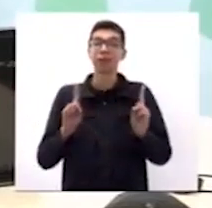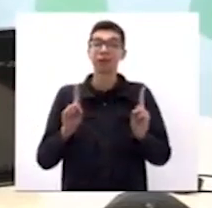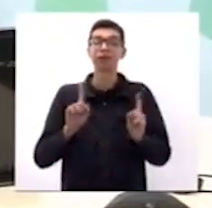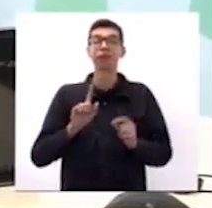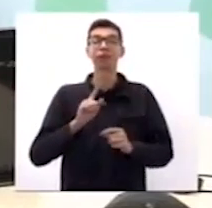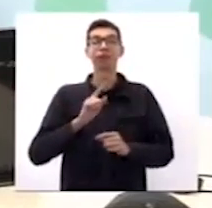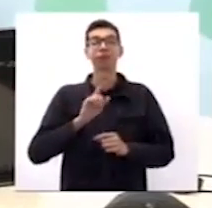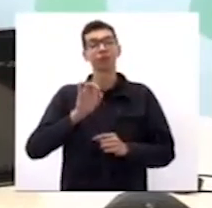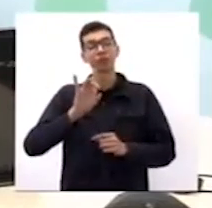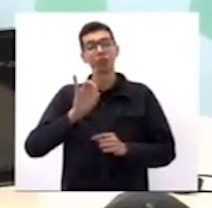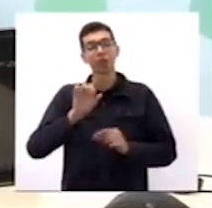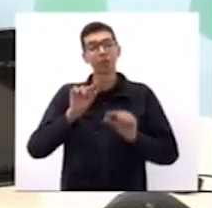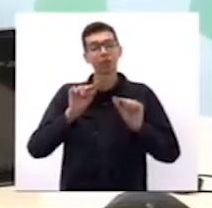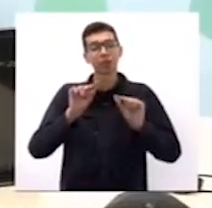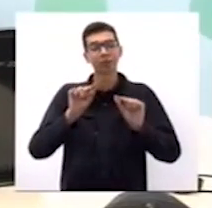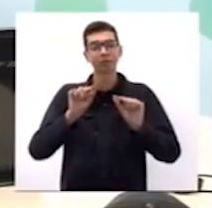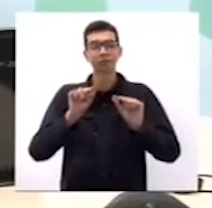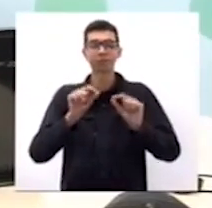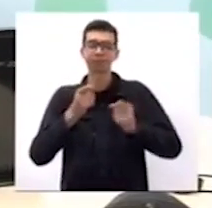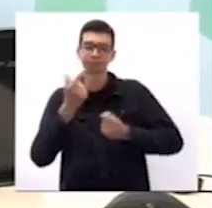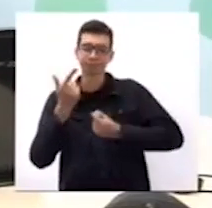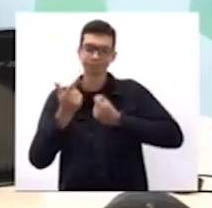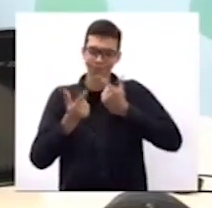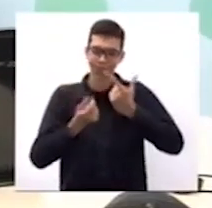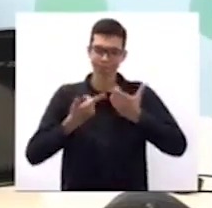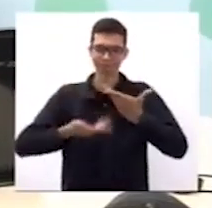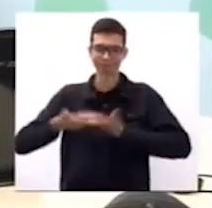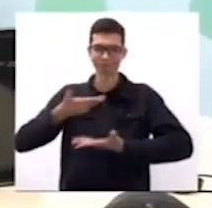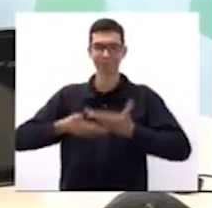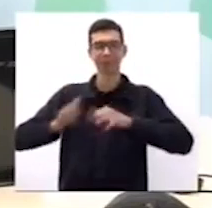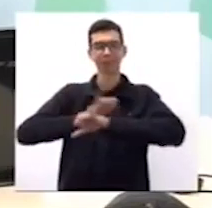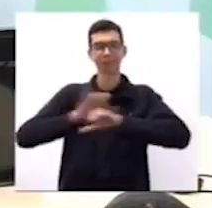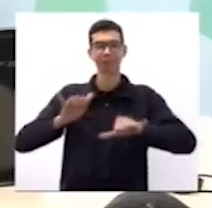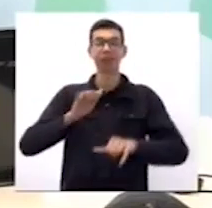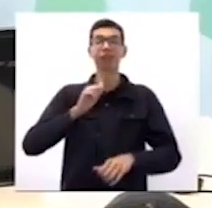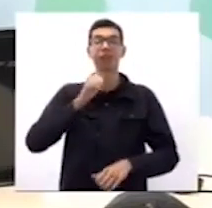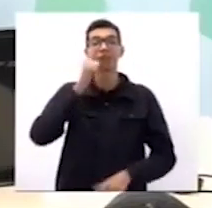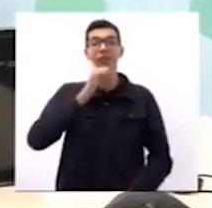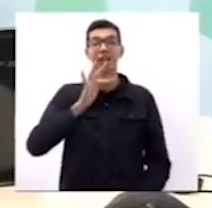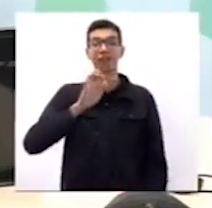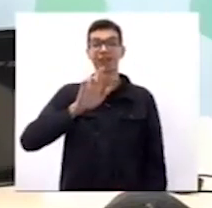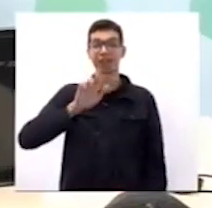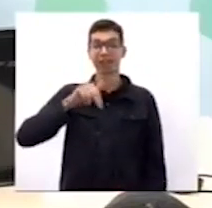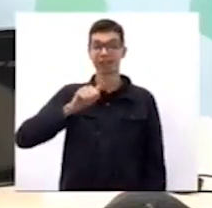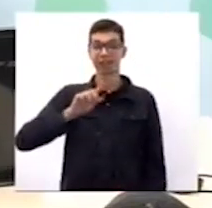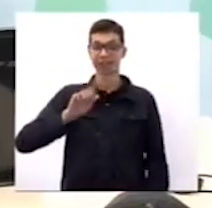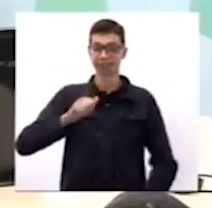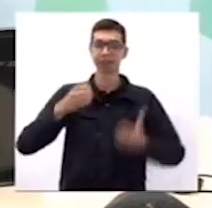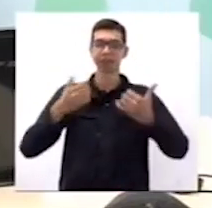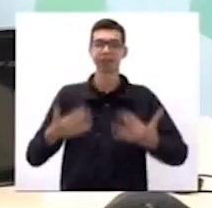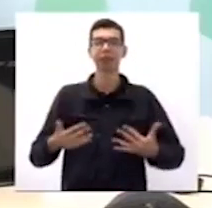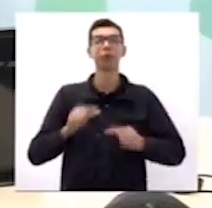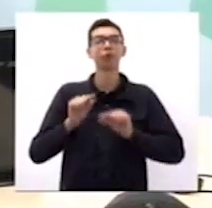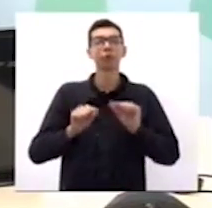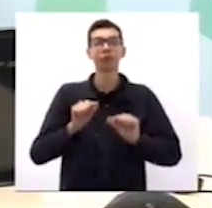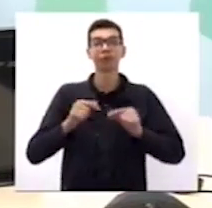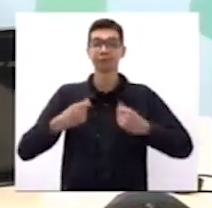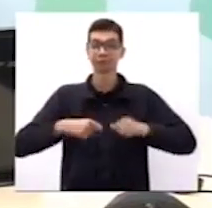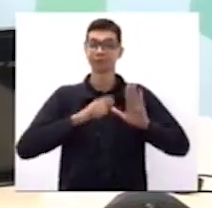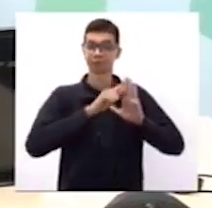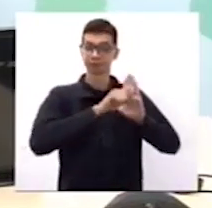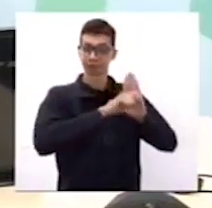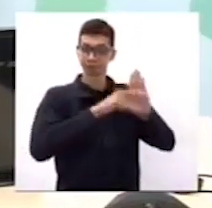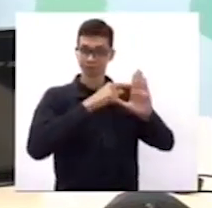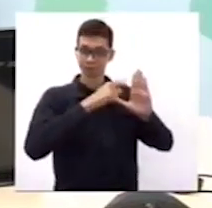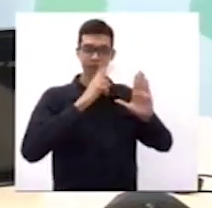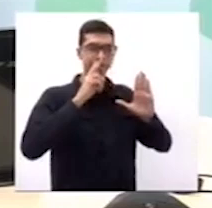algumas considerações, interações. Né? Vamos lá. Fernanda falou que ela destaca a revisão, que o diário de bordo é